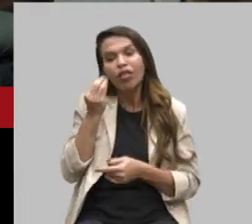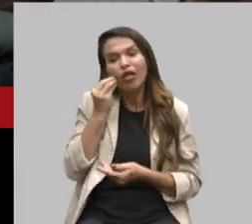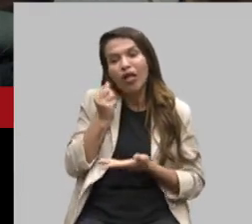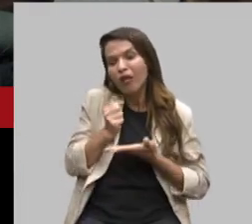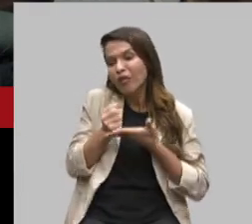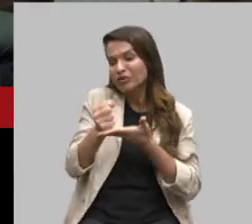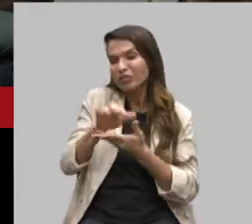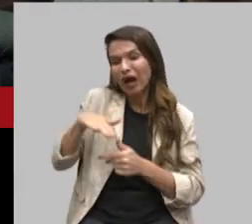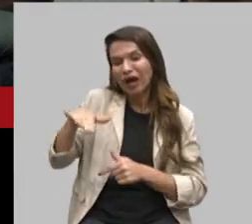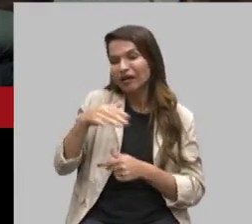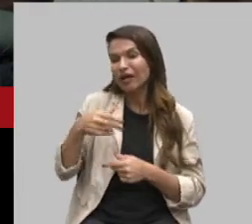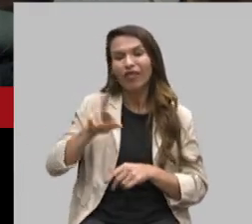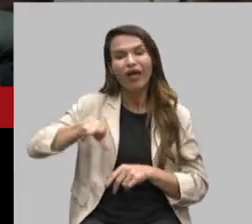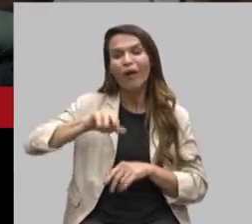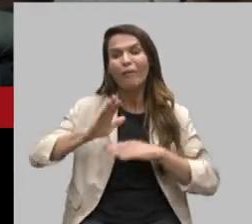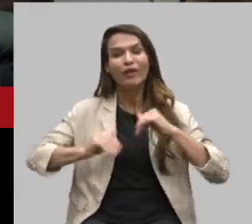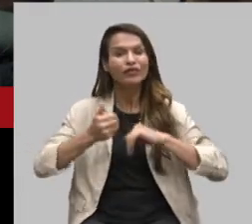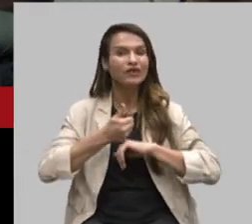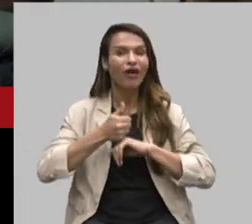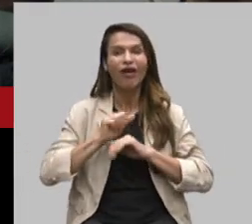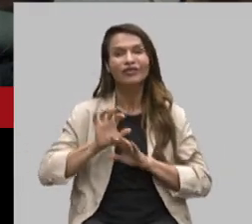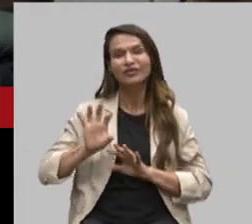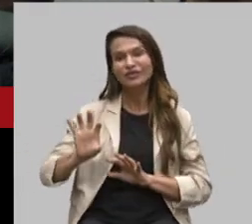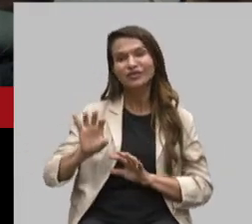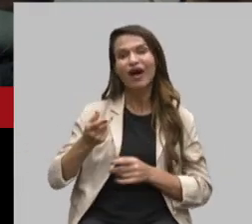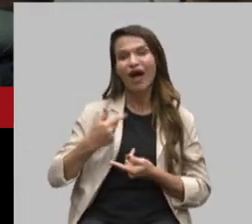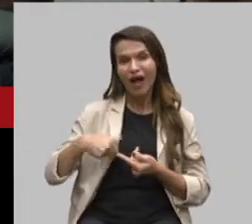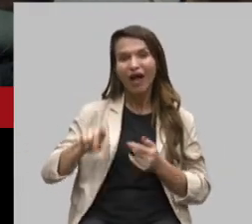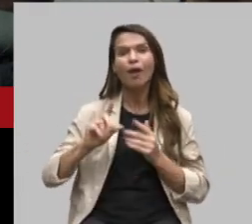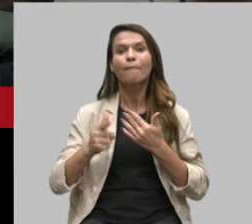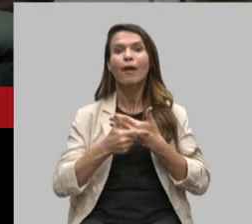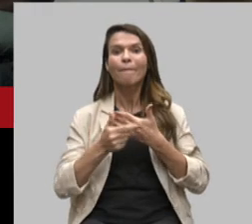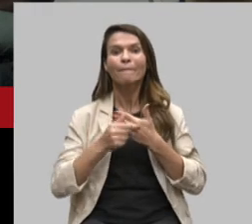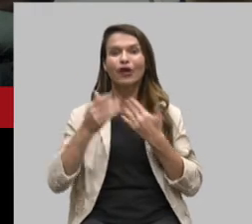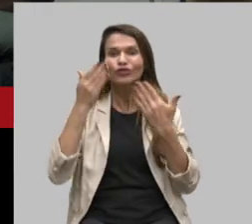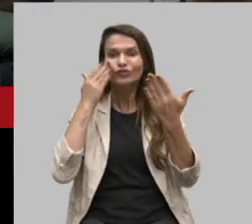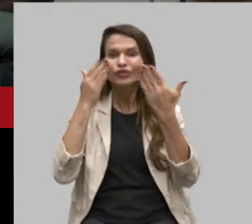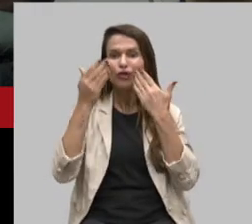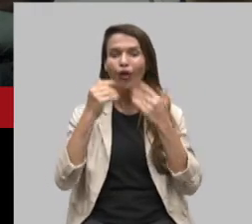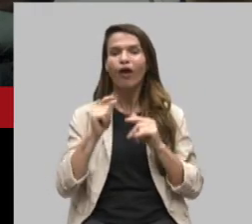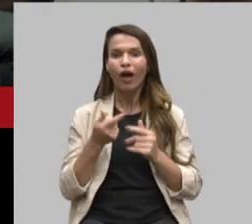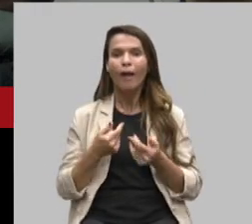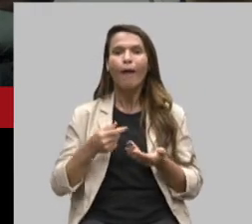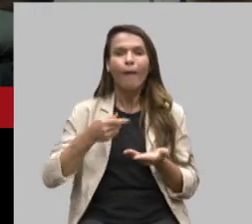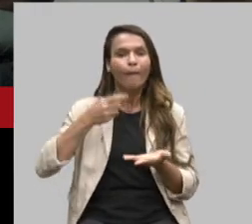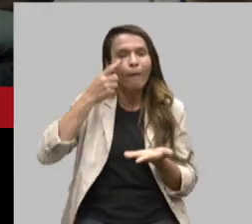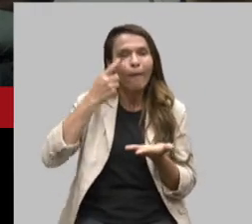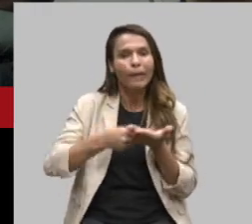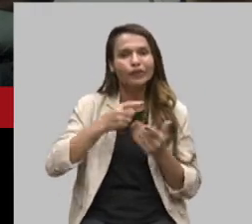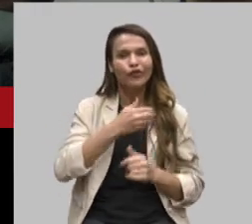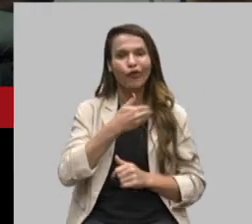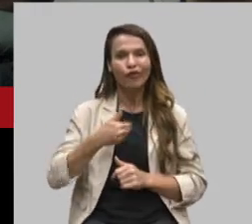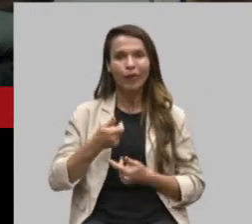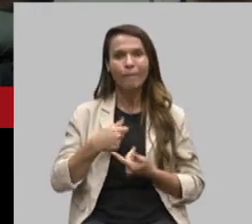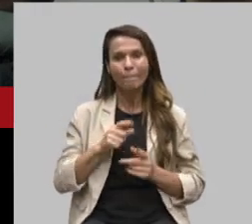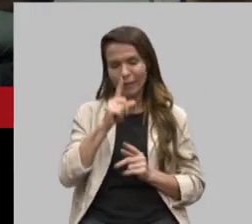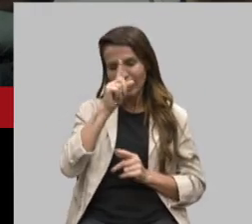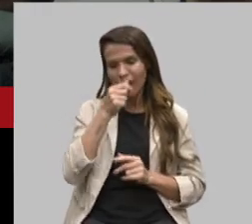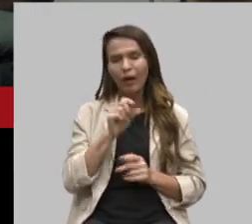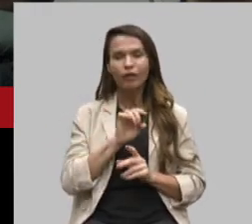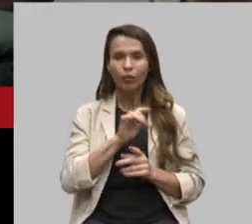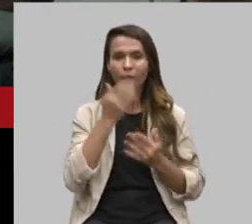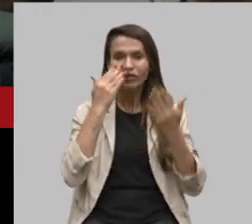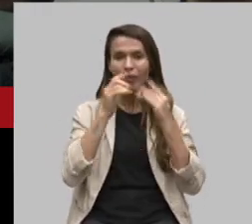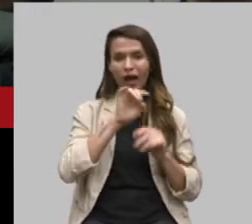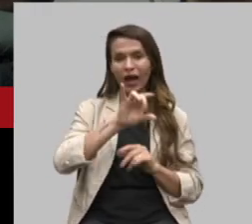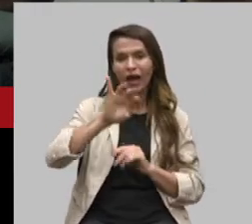é profissional nisso isso é função do psicólogo cabe ao governo nos ajudar e mandar um psicólogo para cada escola que como eu falei eu moro